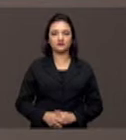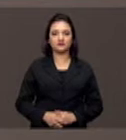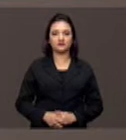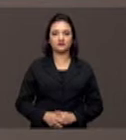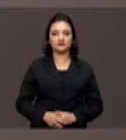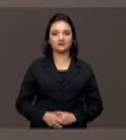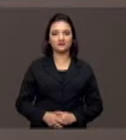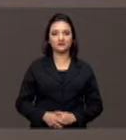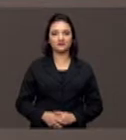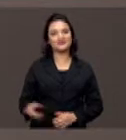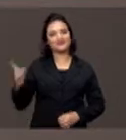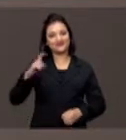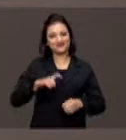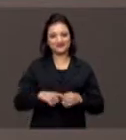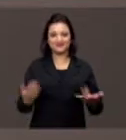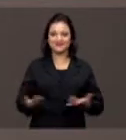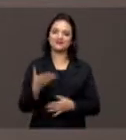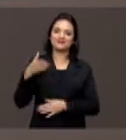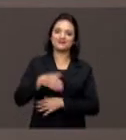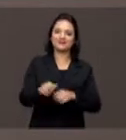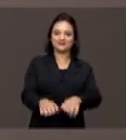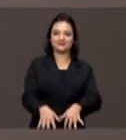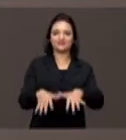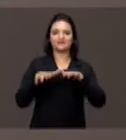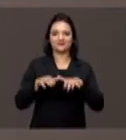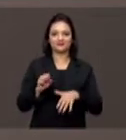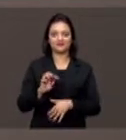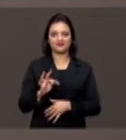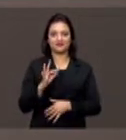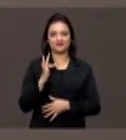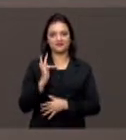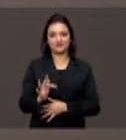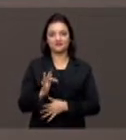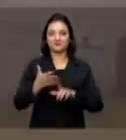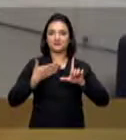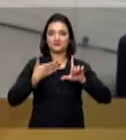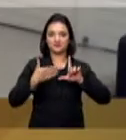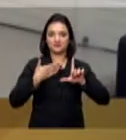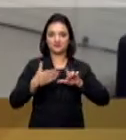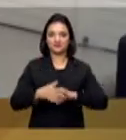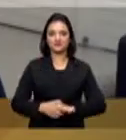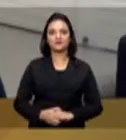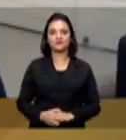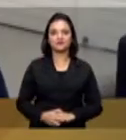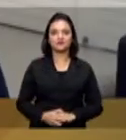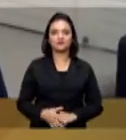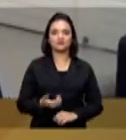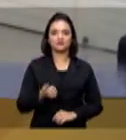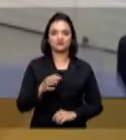voltamos a apresentar. De volta e direto ao plenário do Supremo Tribunal Federal, sessão por videoconferência.